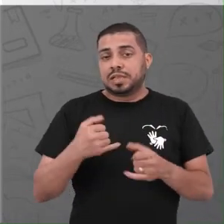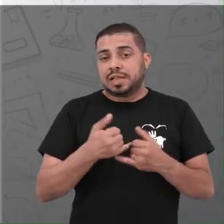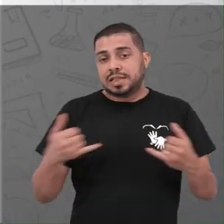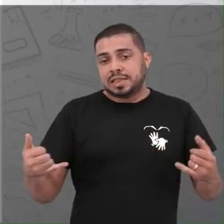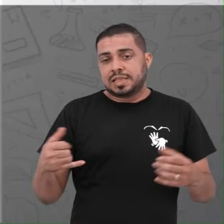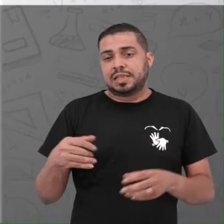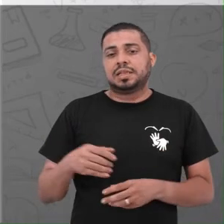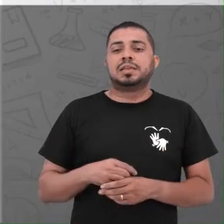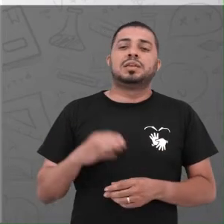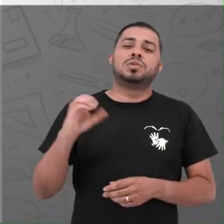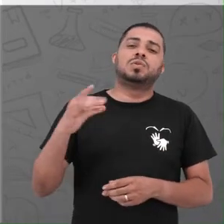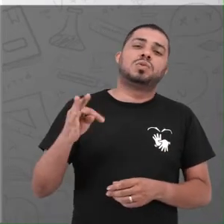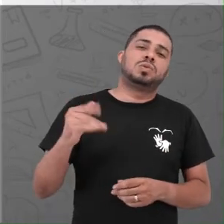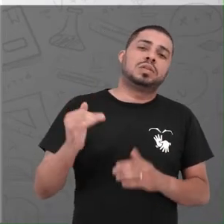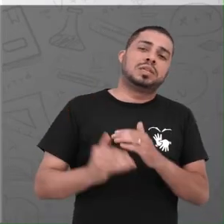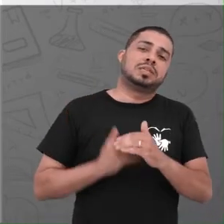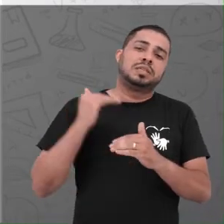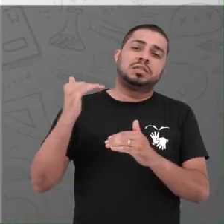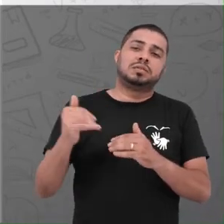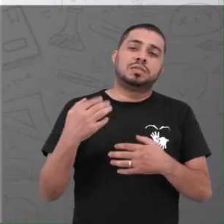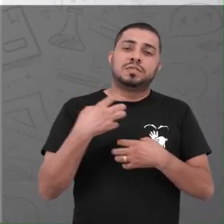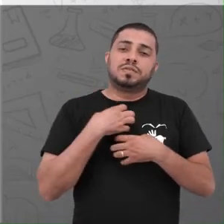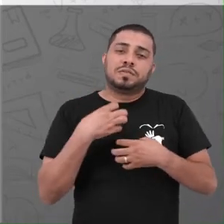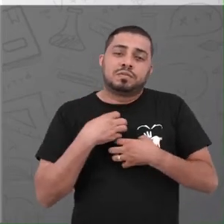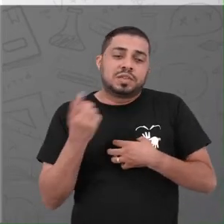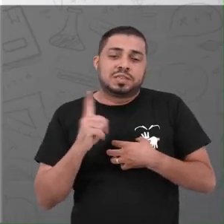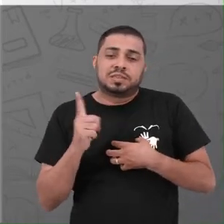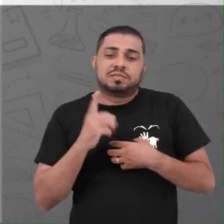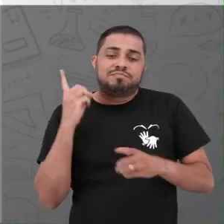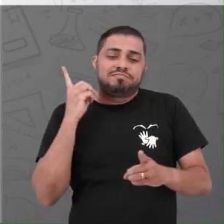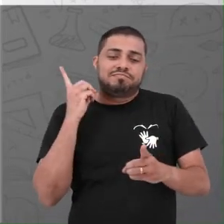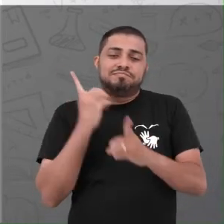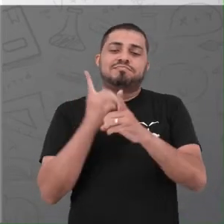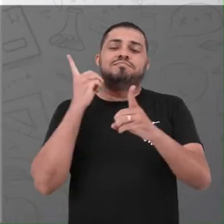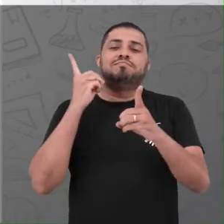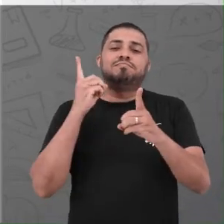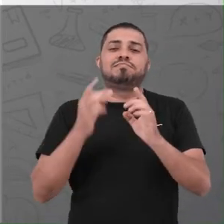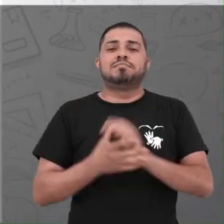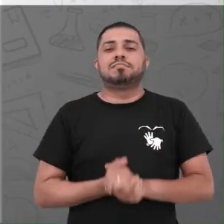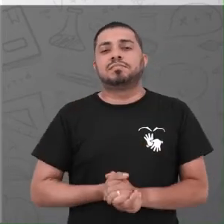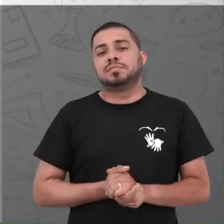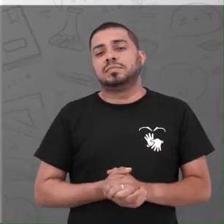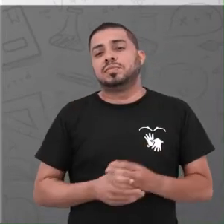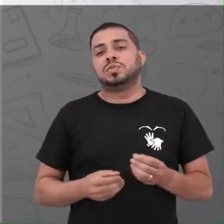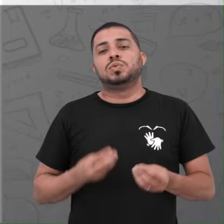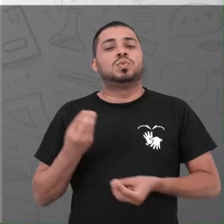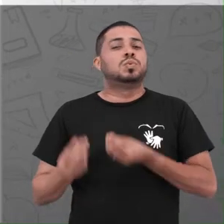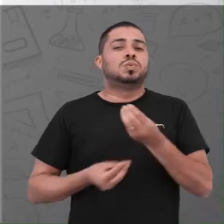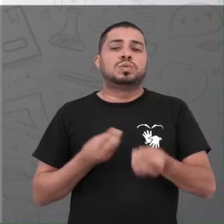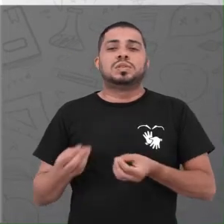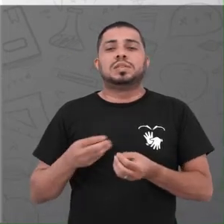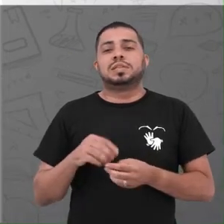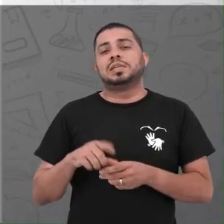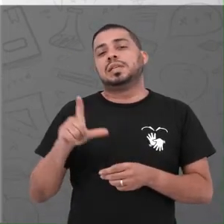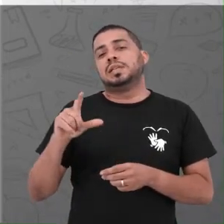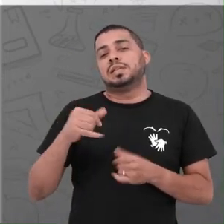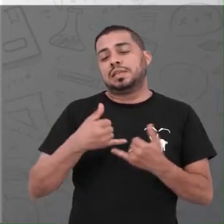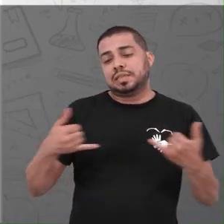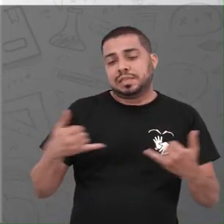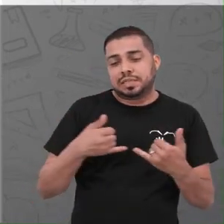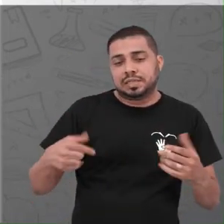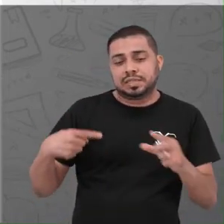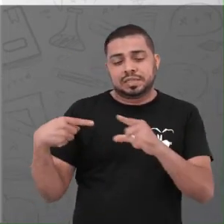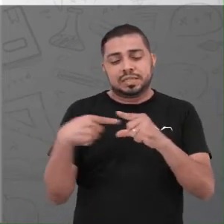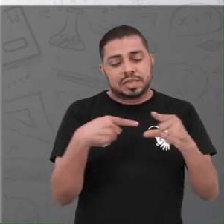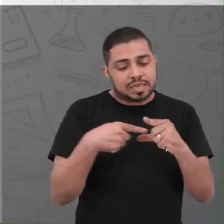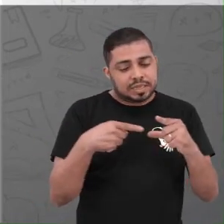cota acima das linhas do objeto, de forma que a gente nem consiga identificar onde estão passando as linhas de seta e onde estão passando as